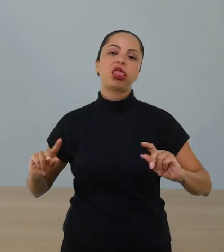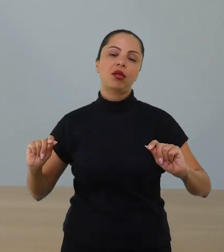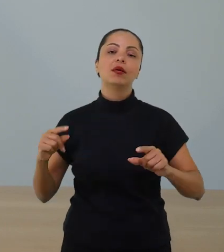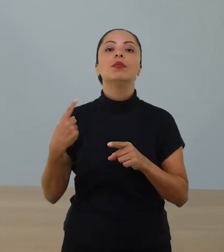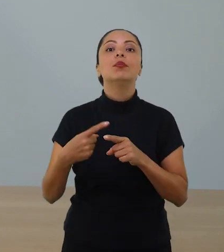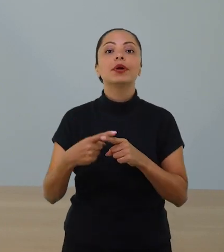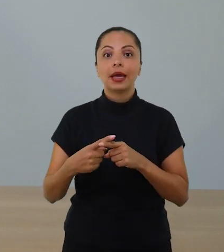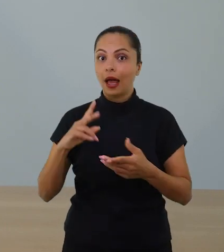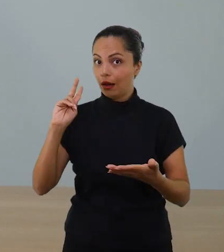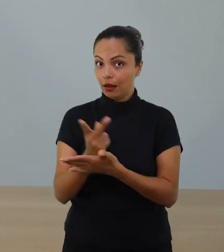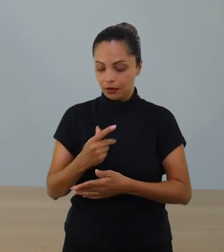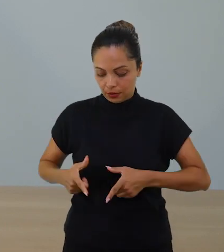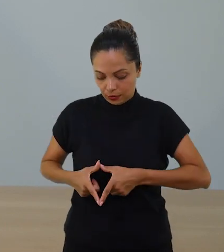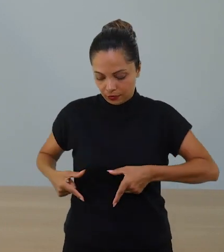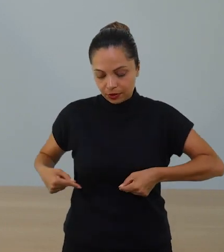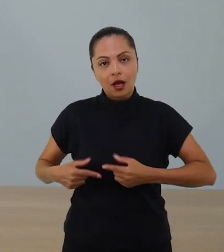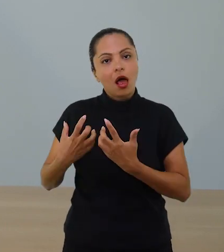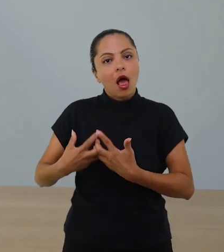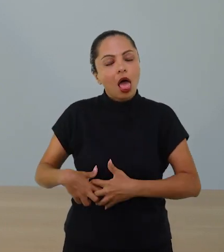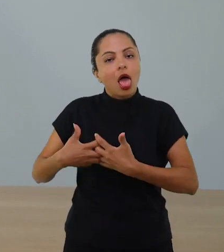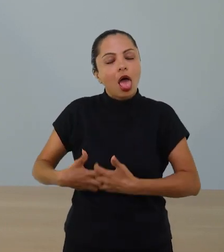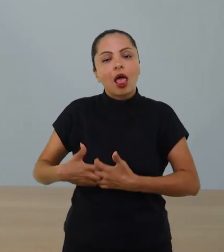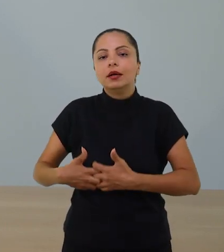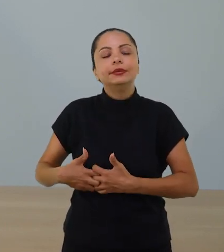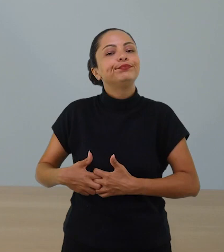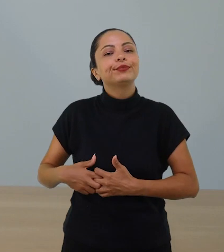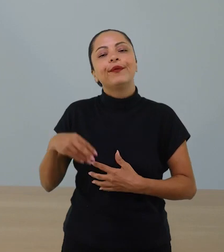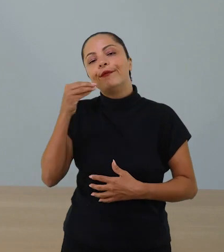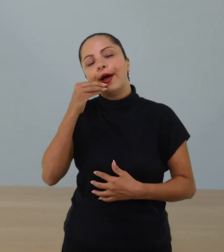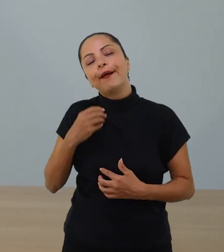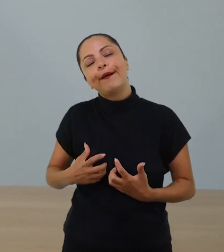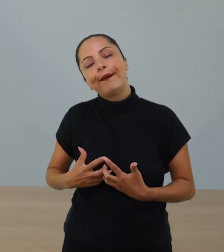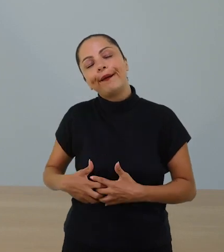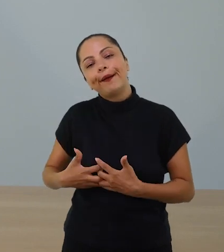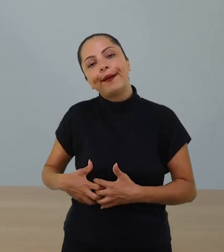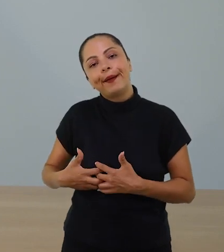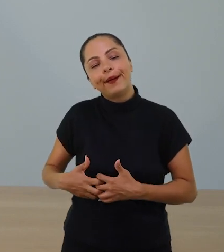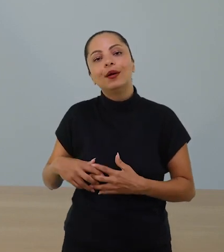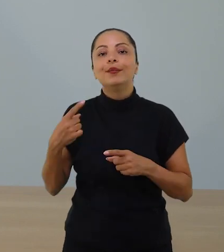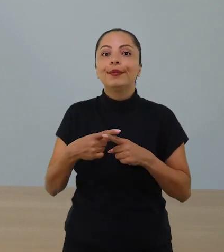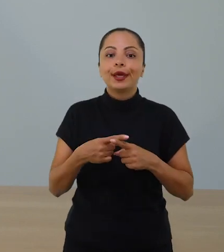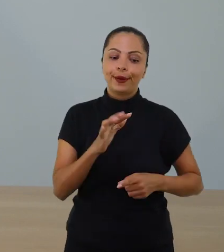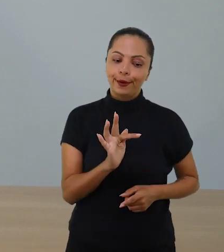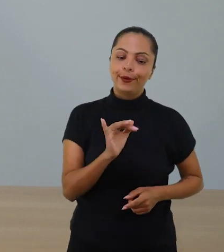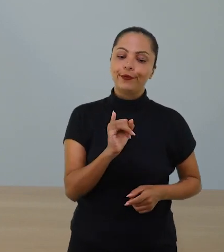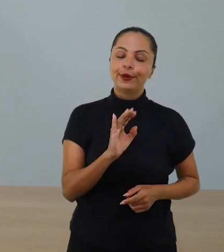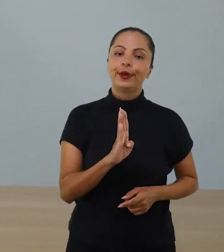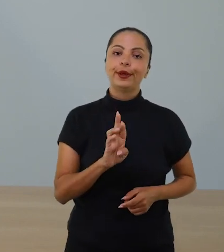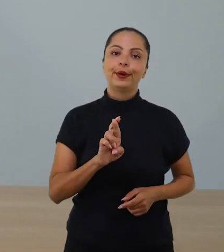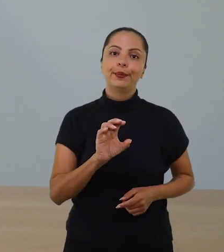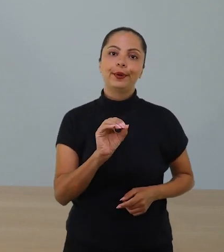fibrose cística a função do pâncreas está diminuída, o que acaba acarretando a produção de menor quantidade